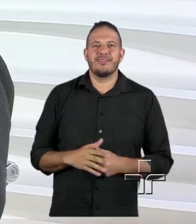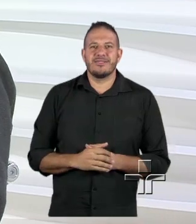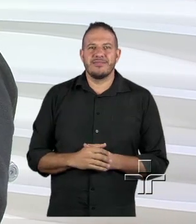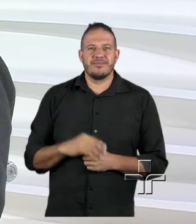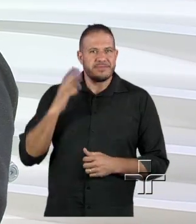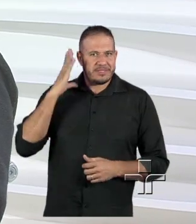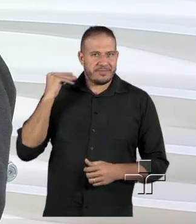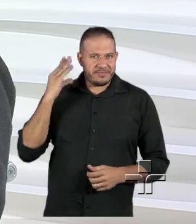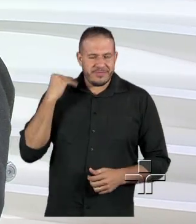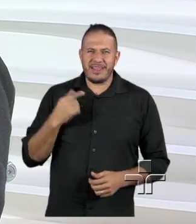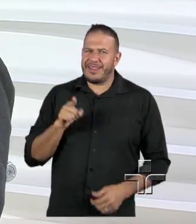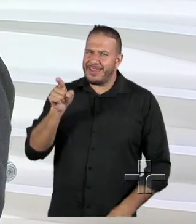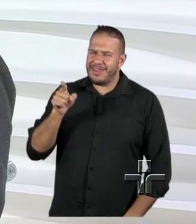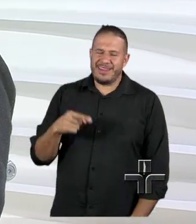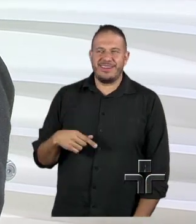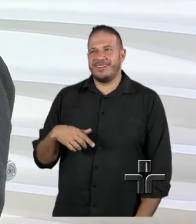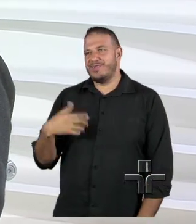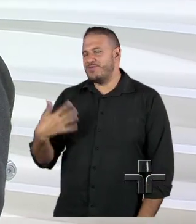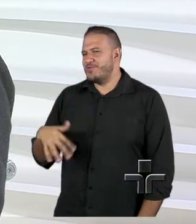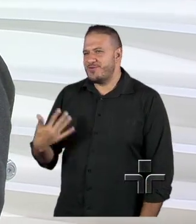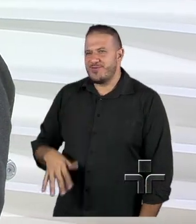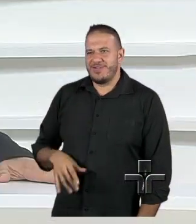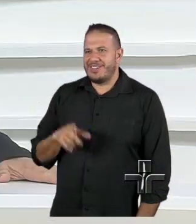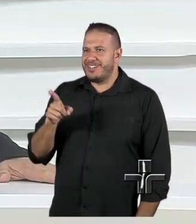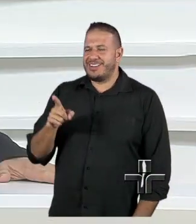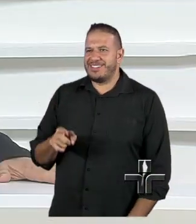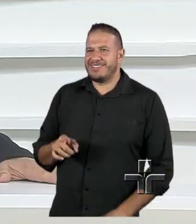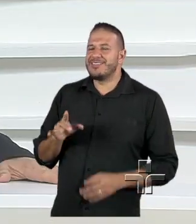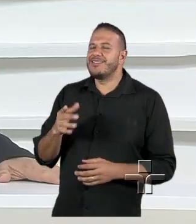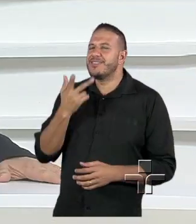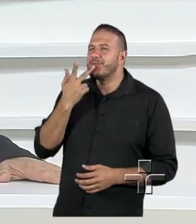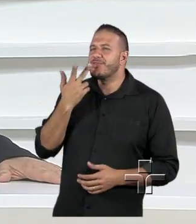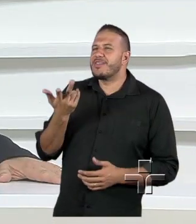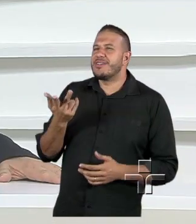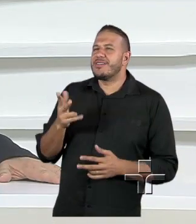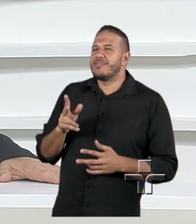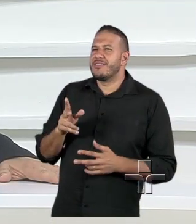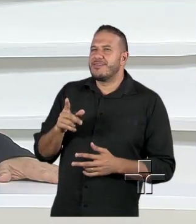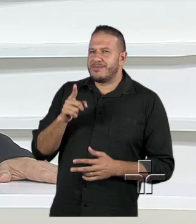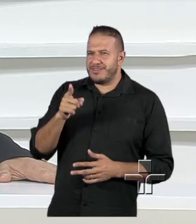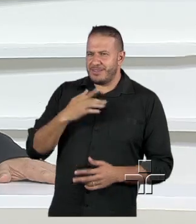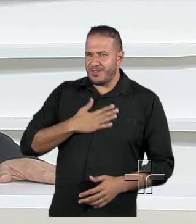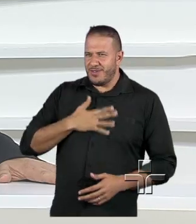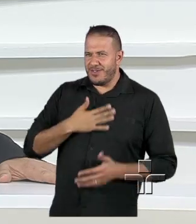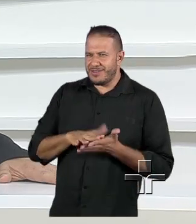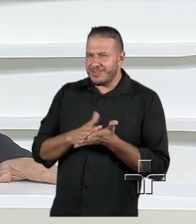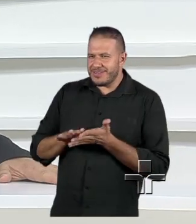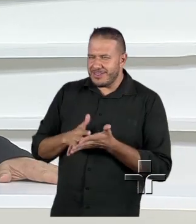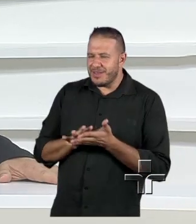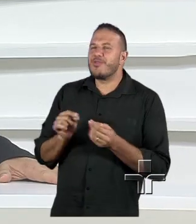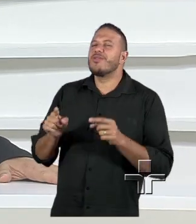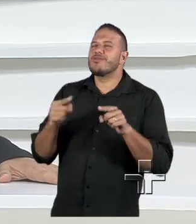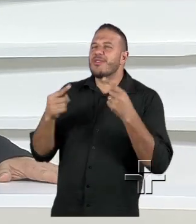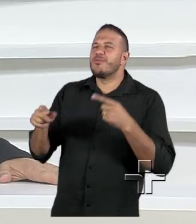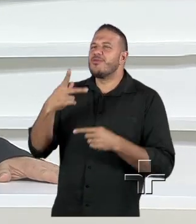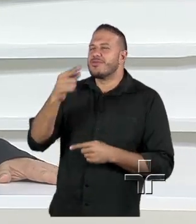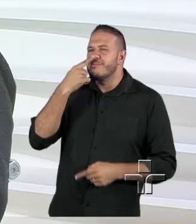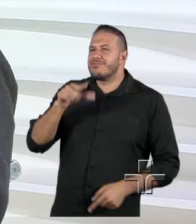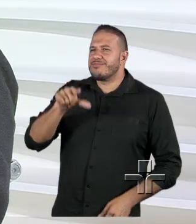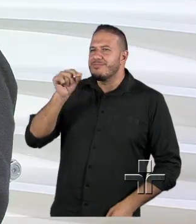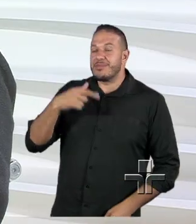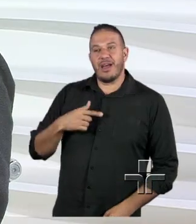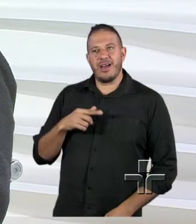menino... Olha. Aquilo era incrível. Me fala, você gosta de samba? Qual é a sua música preferida? Eu